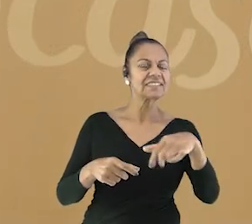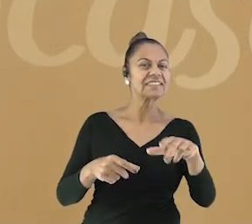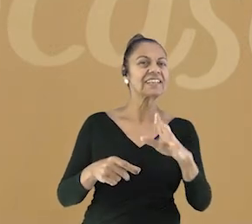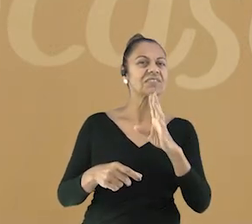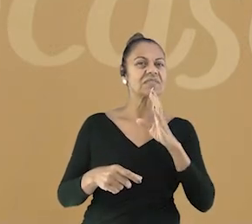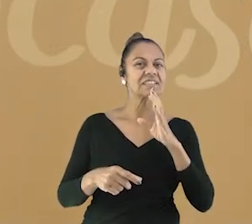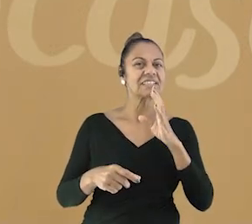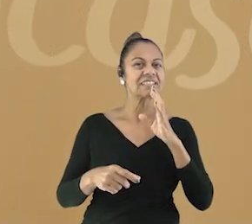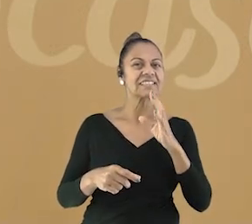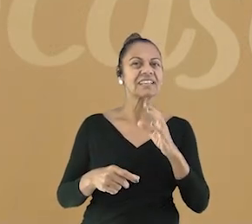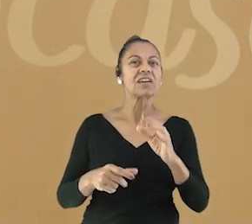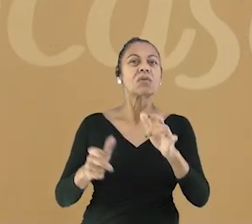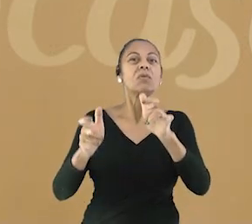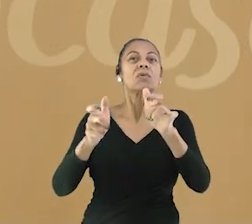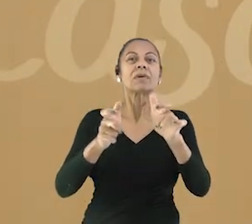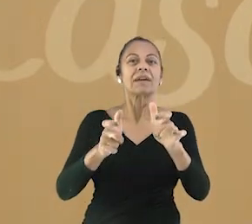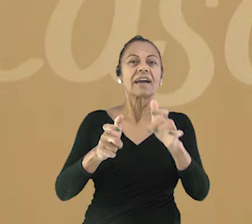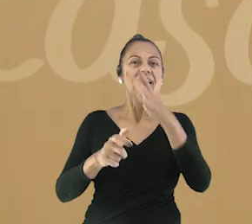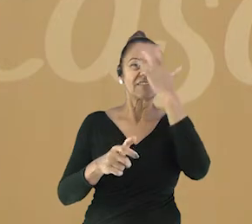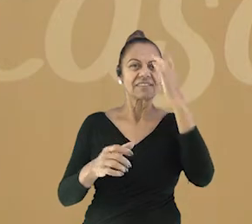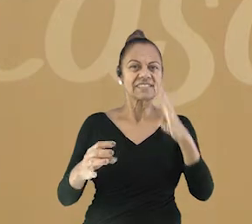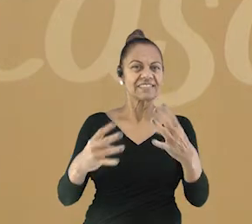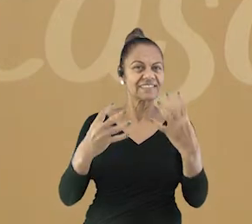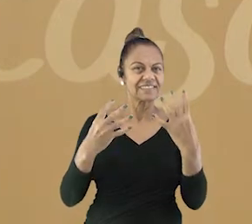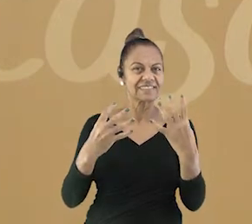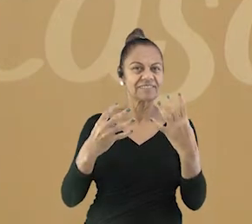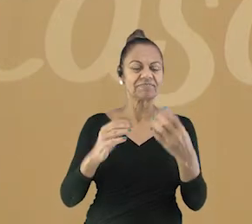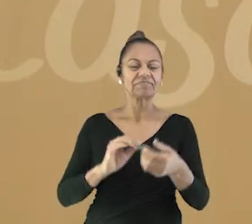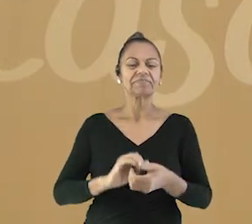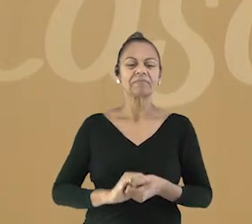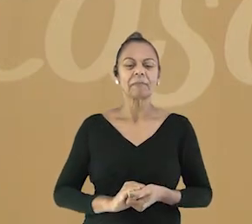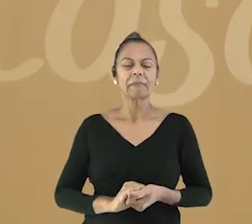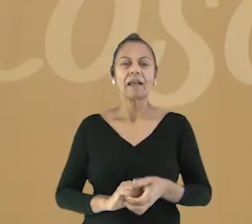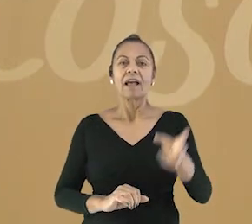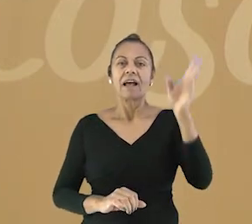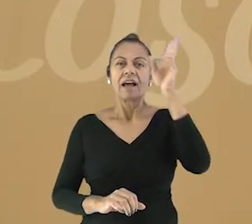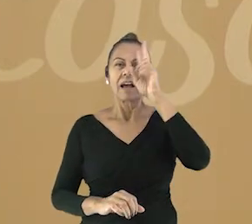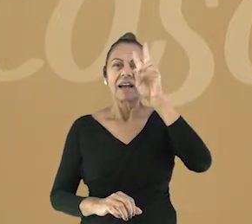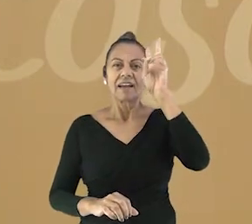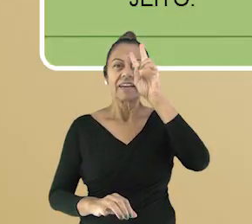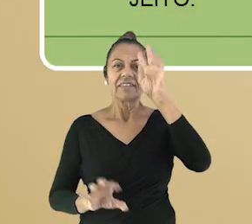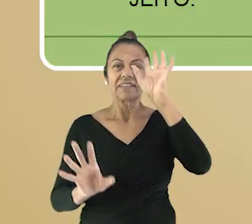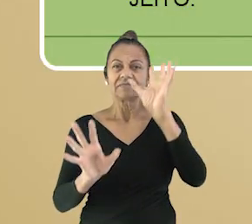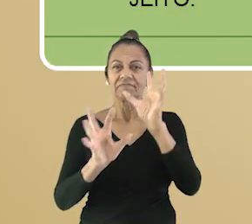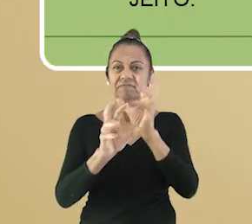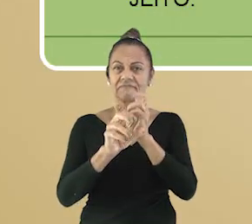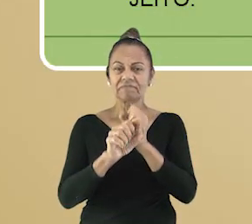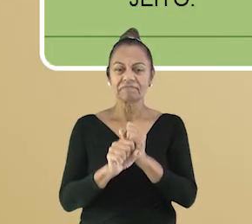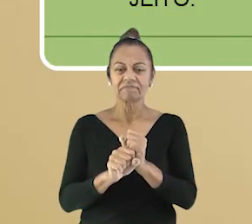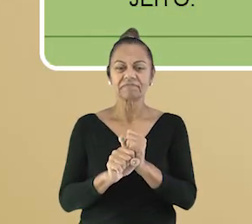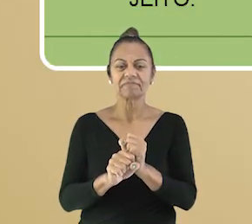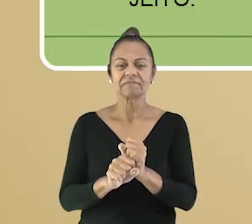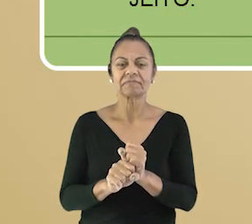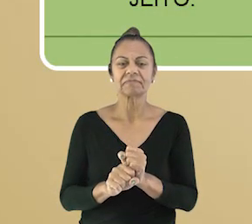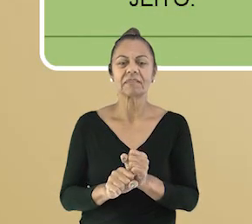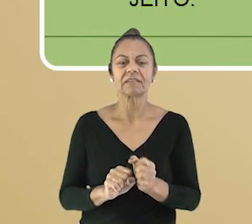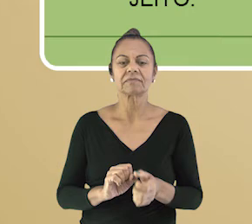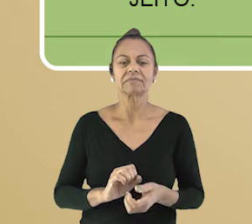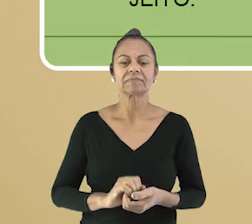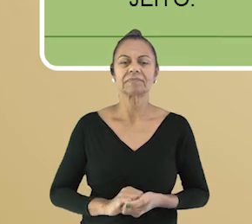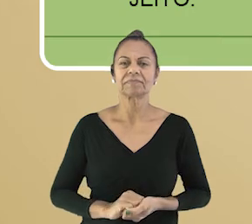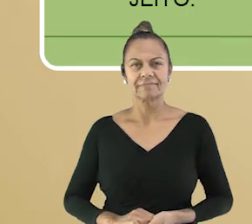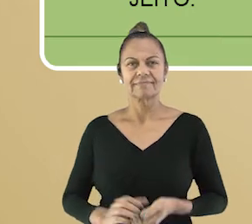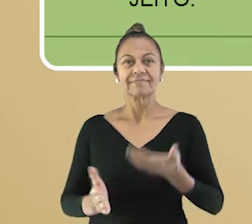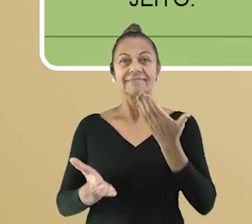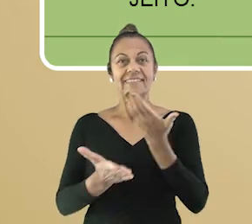de onde você está nos assistindo. Vamos lembrar sobre o que falamos na aula de hoje. Na aula de hoje, falamos